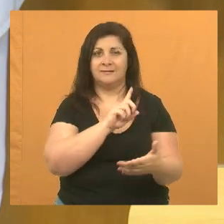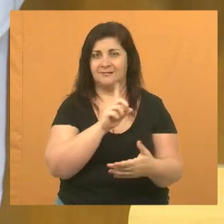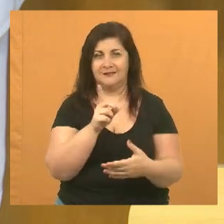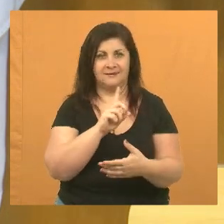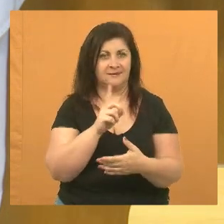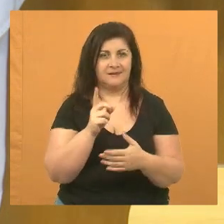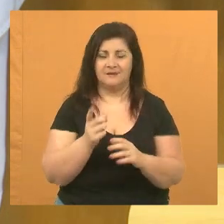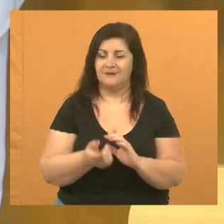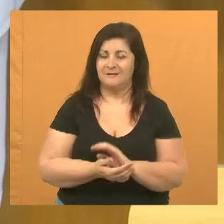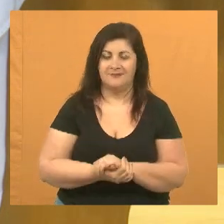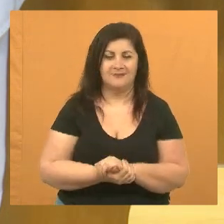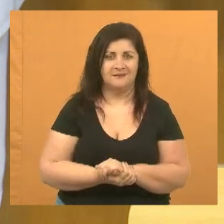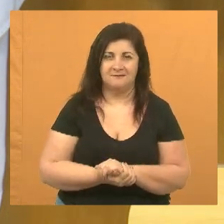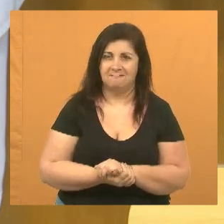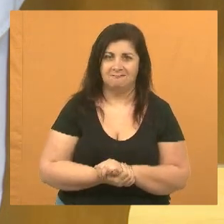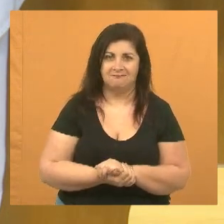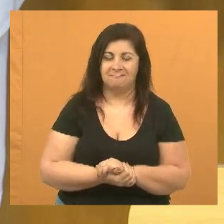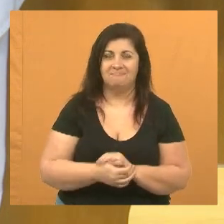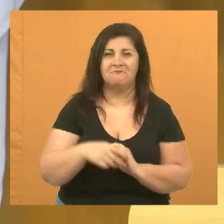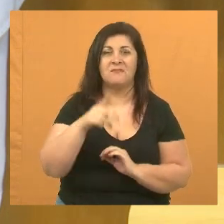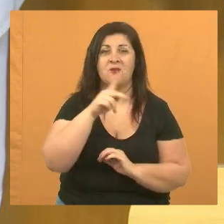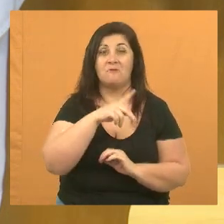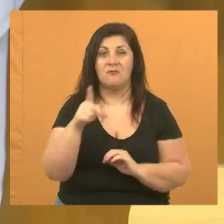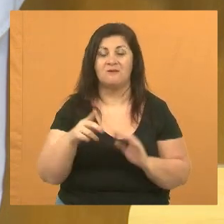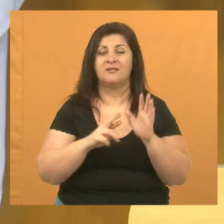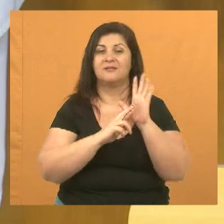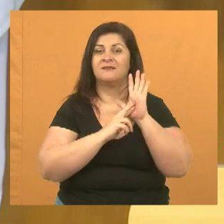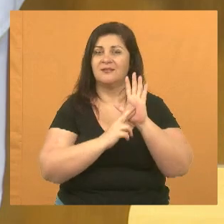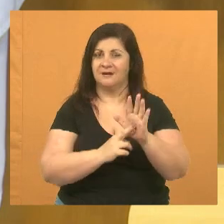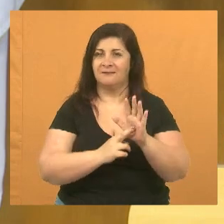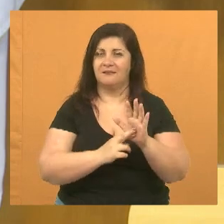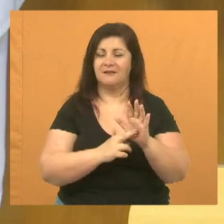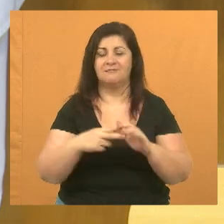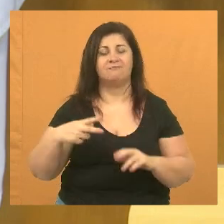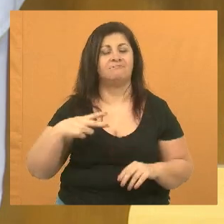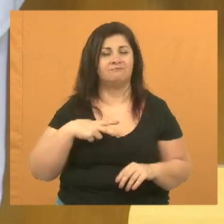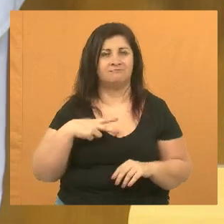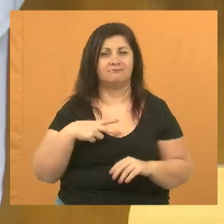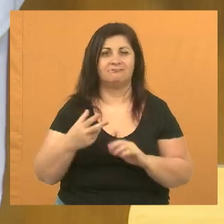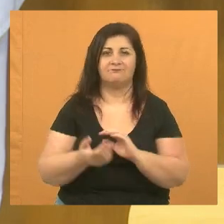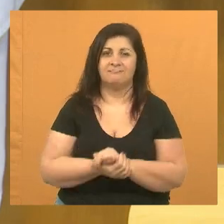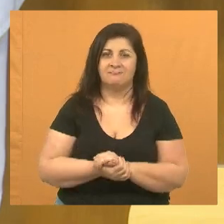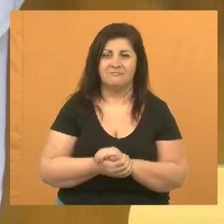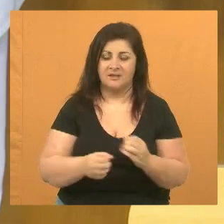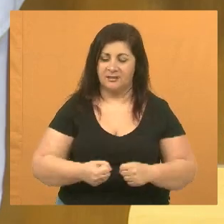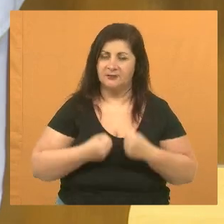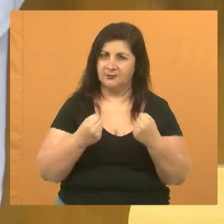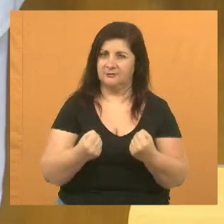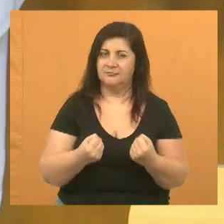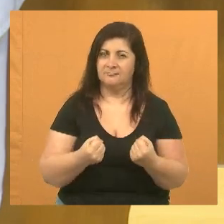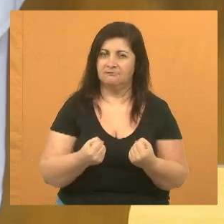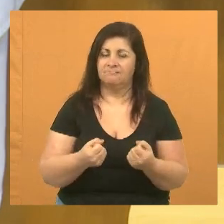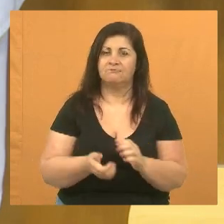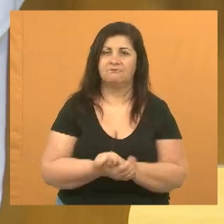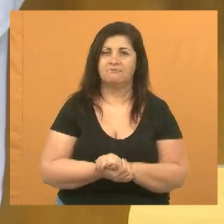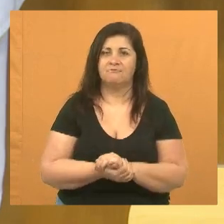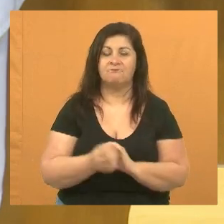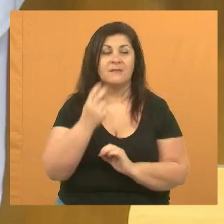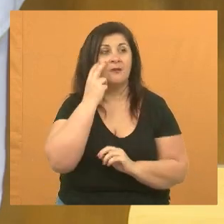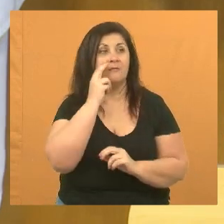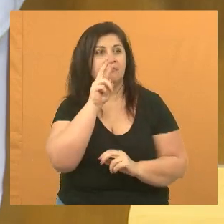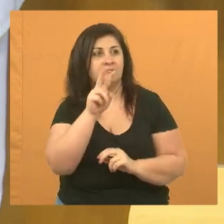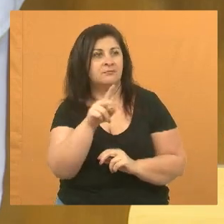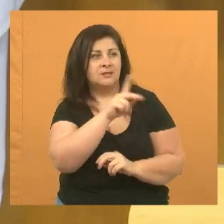Não. O professor é uma referência pessoal, de atitude. O olhar